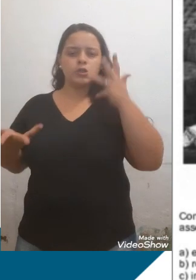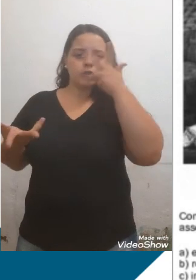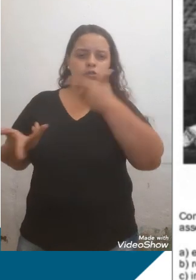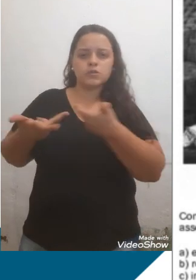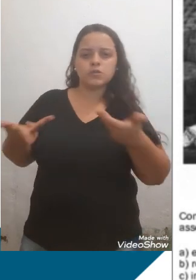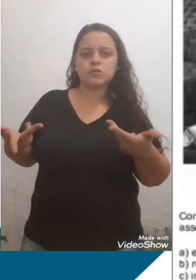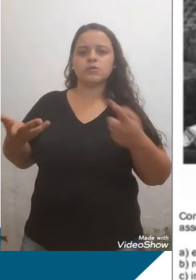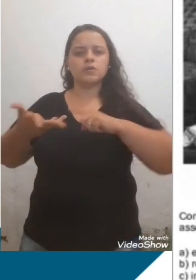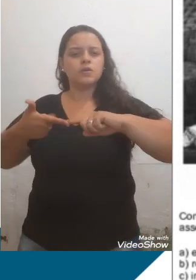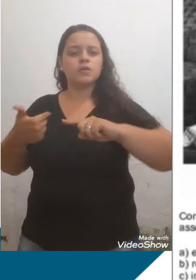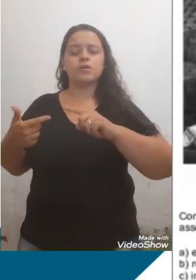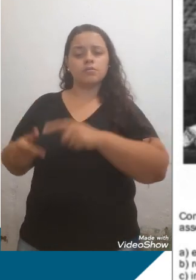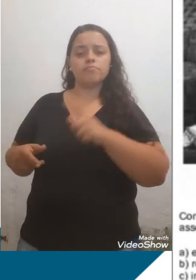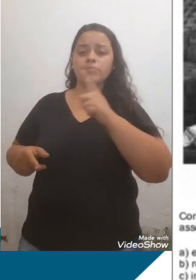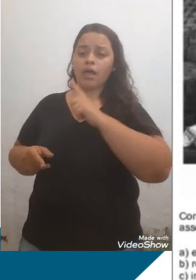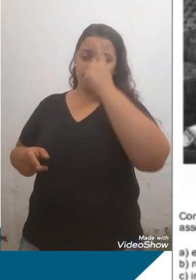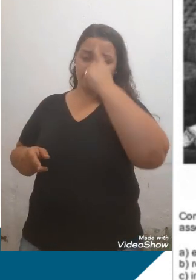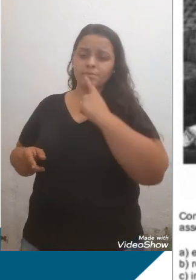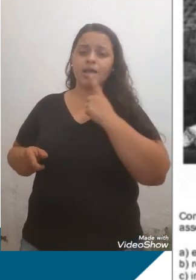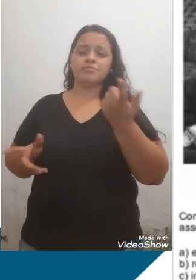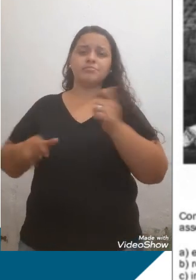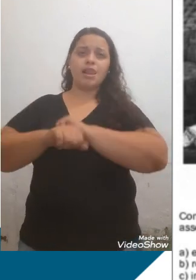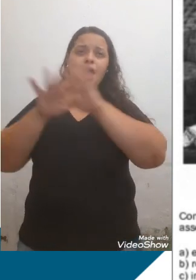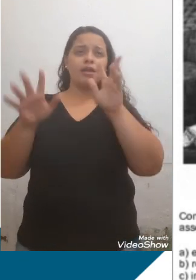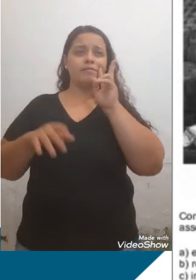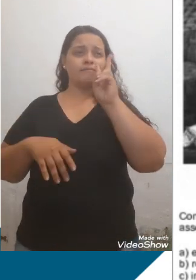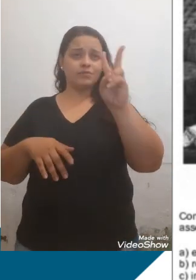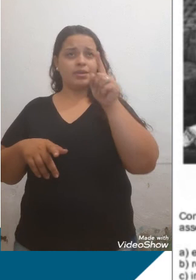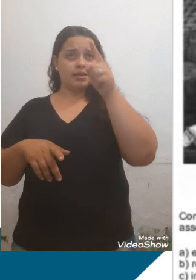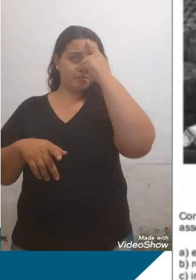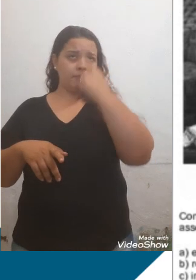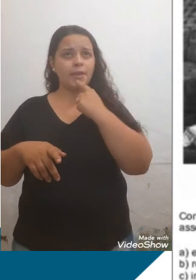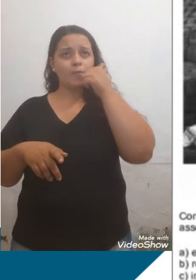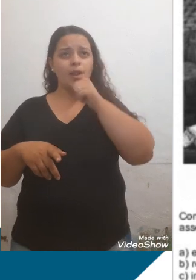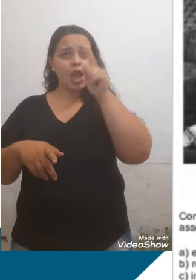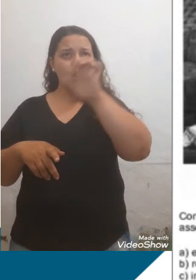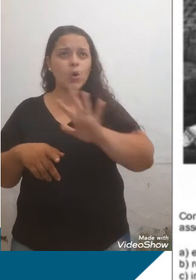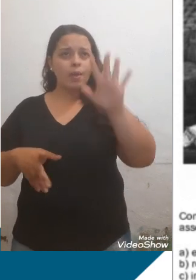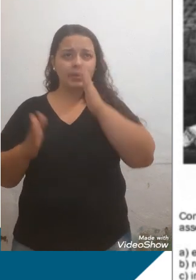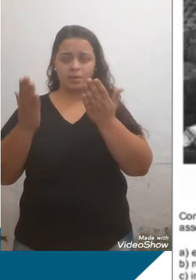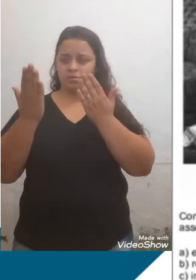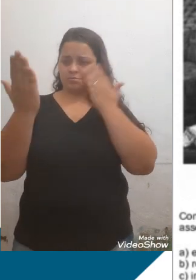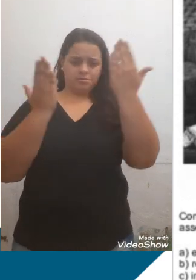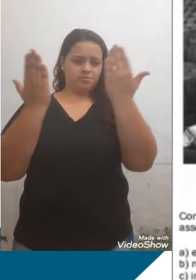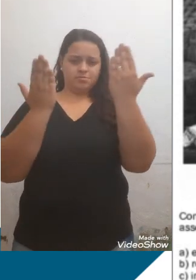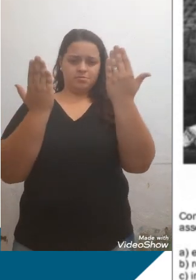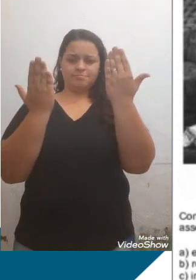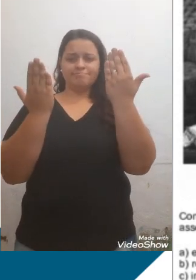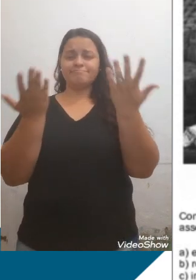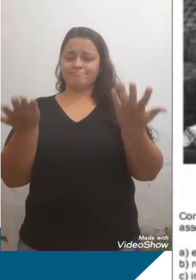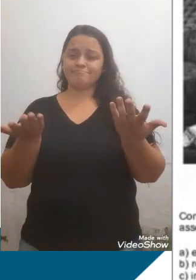E isso fica muito explícito quando a gente compara a imagem da mulher europeia com a mulher egípcia. Então,